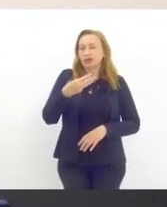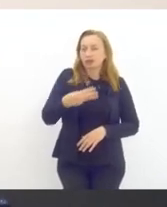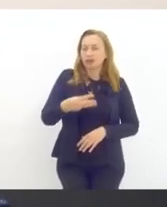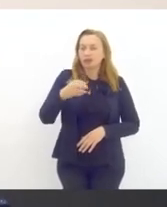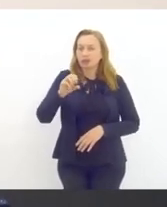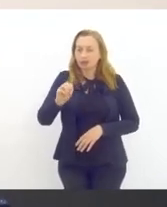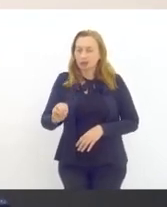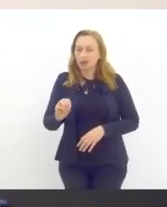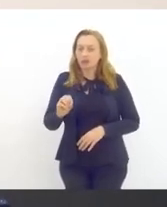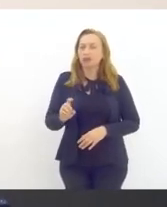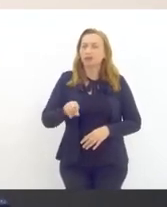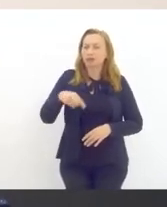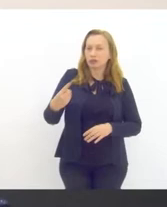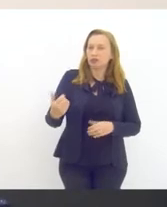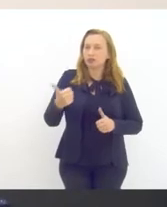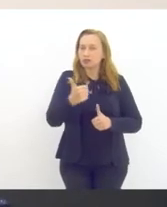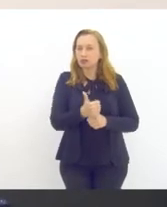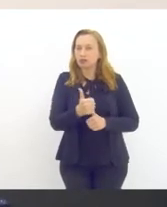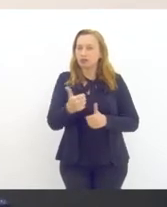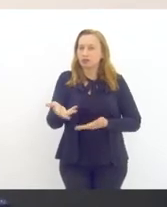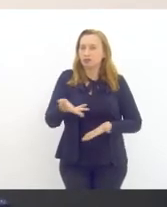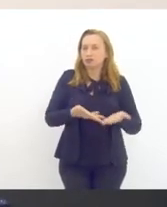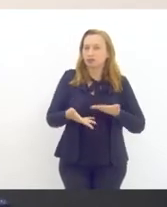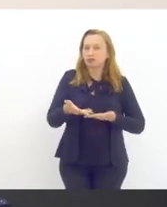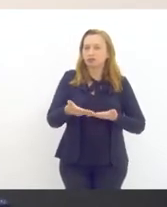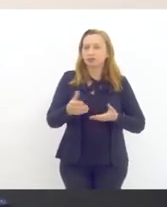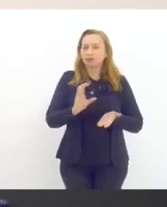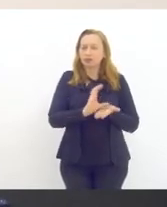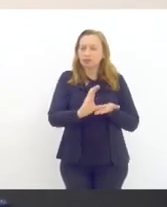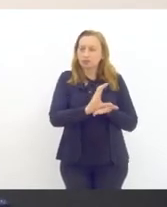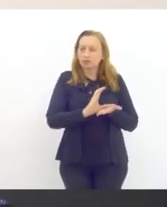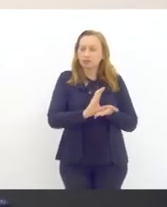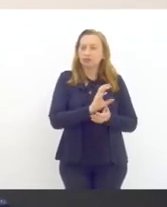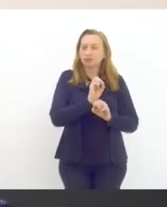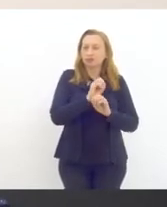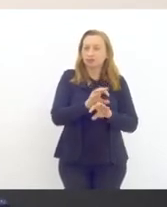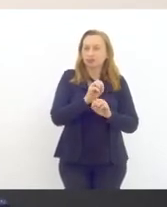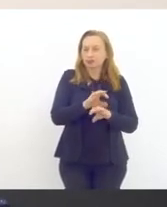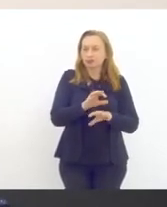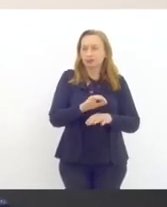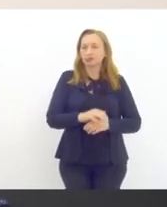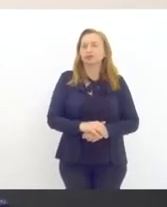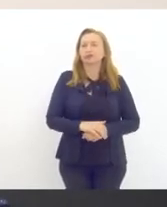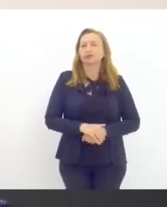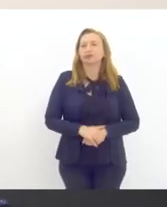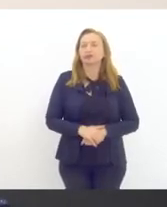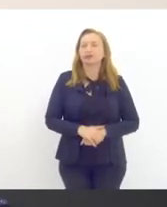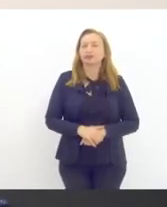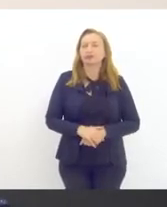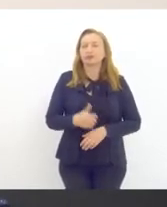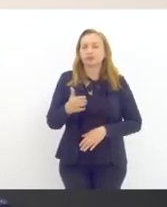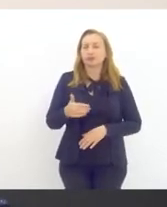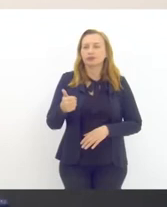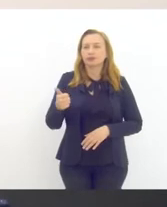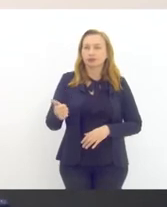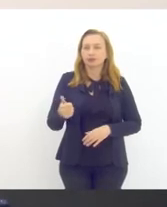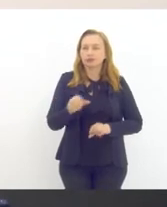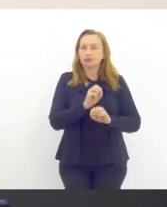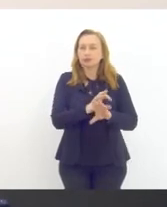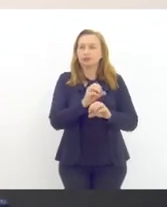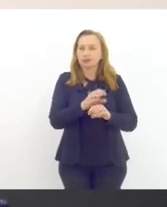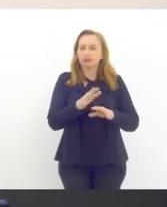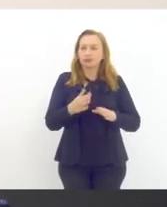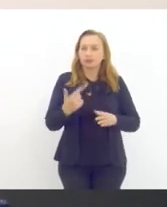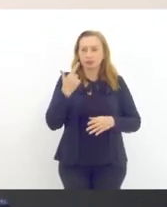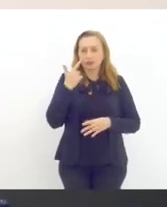vier a substituir com a participação do Conselho Estadual de Educação. Parágrafo 2º. O índice de melhoria da educação refletirá o